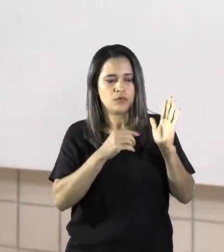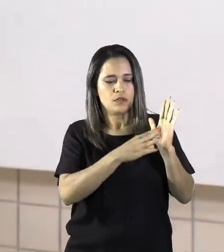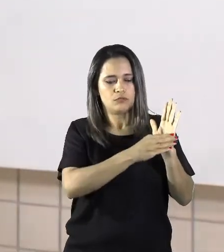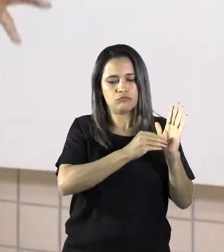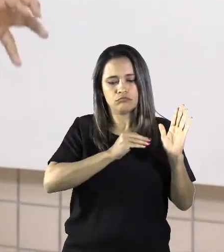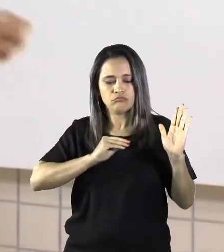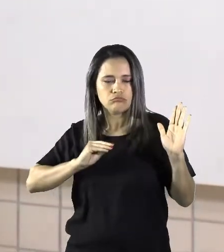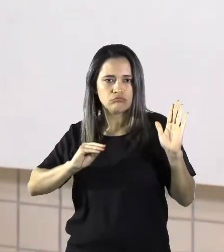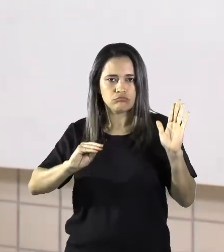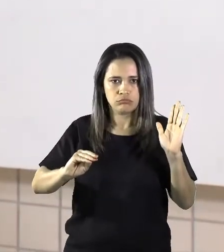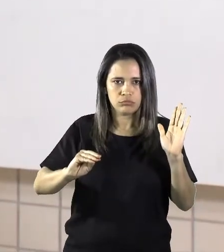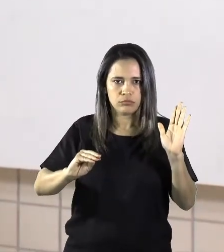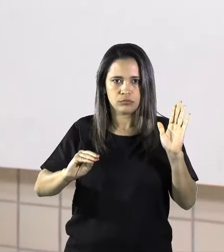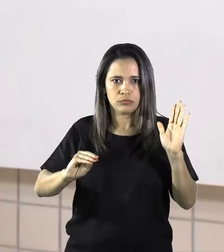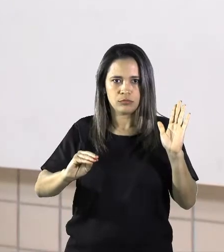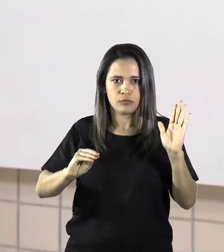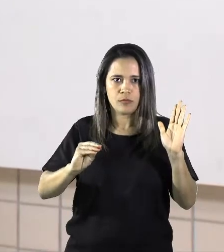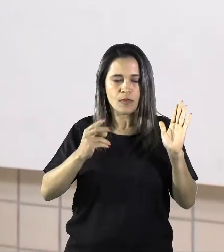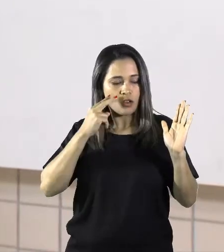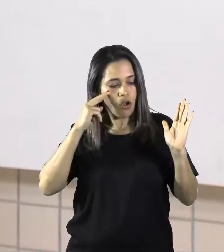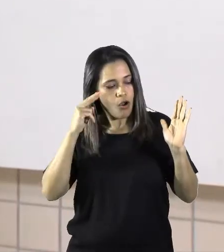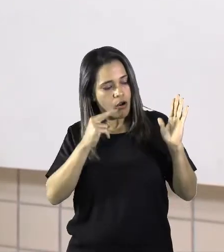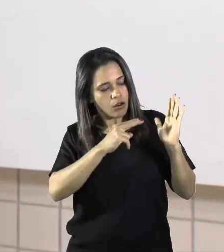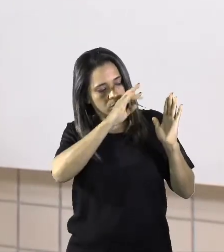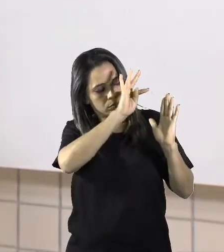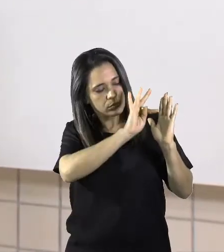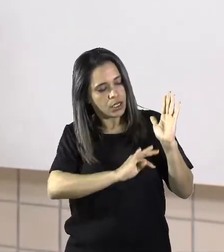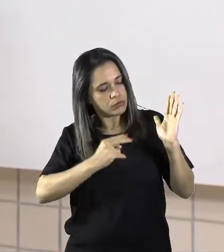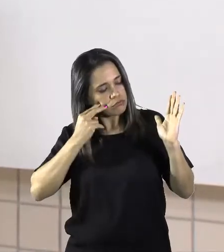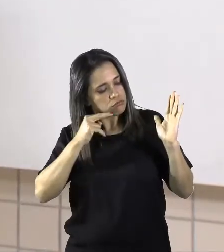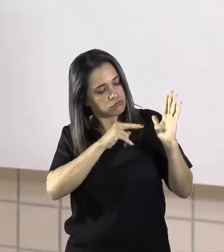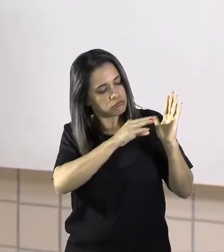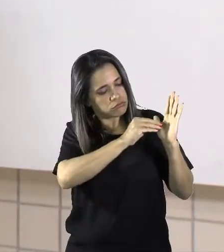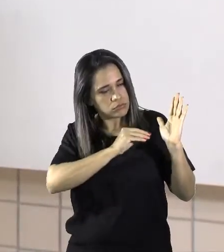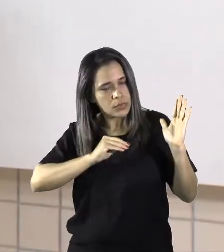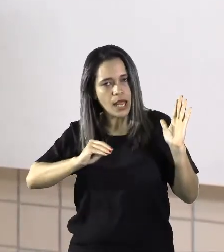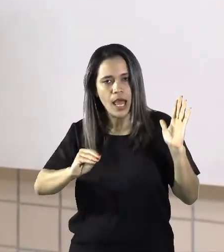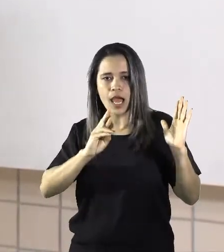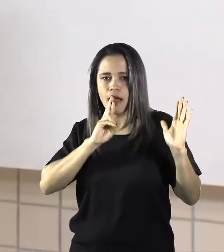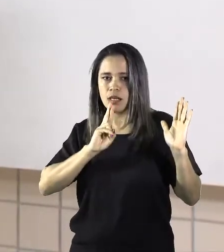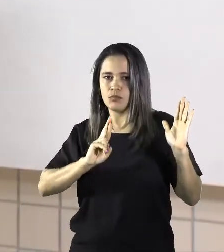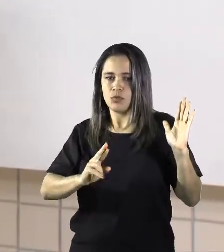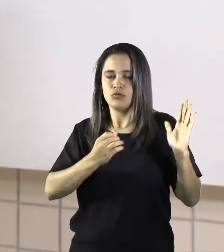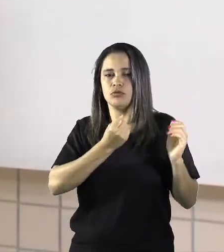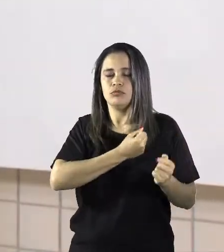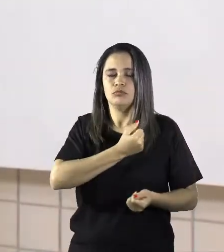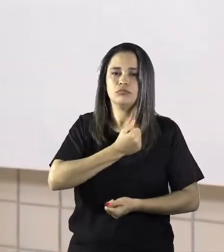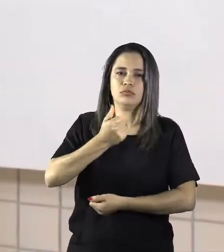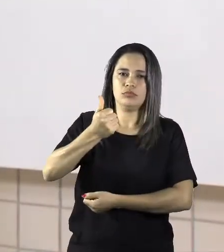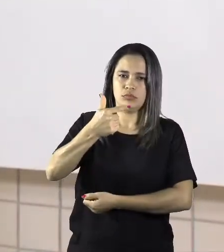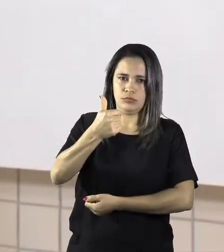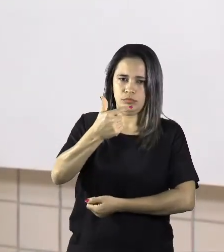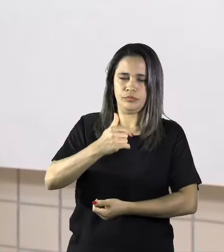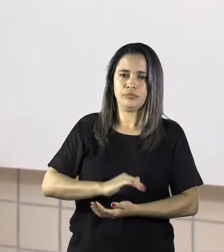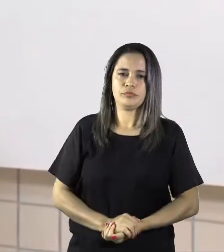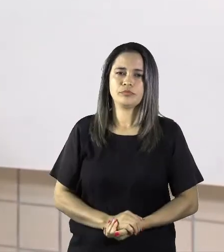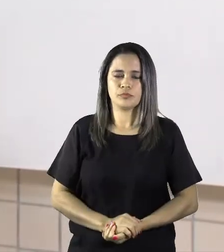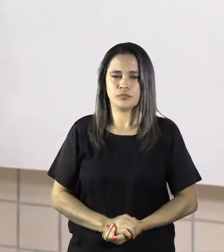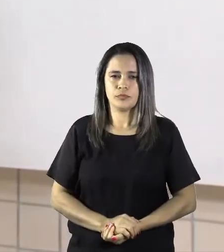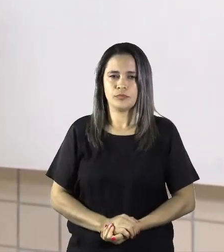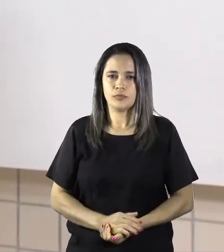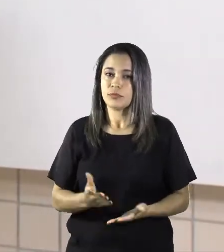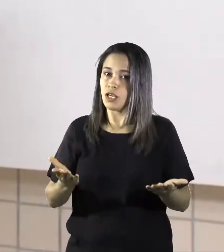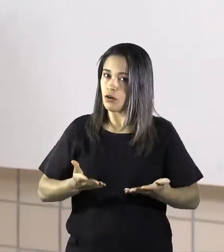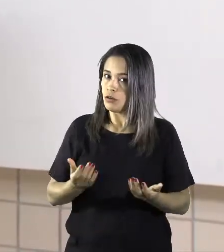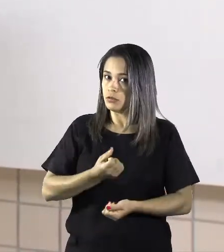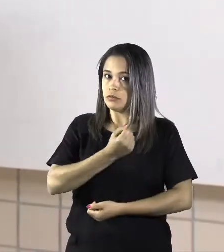texto, veja o nome deles e responde a questão número 12. Vamos para a